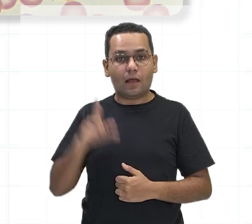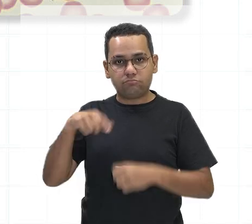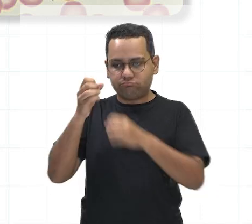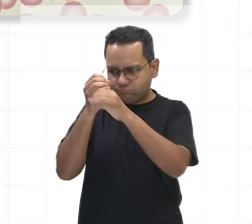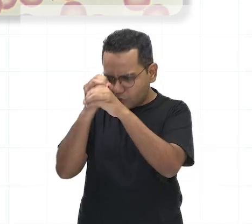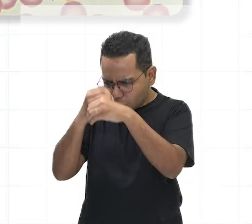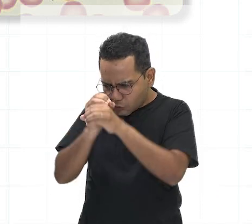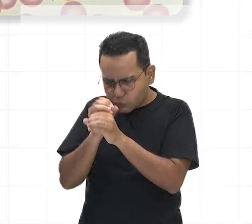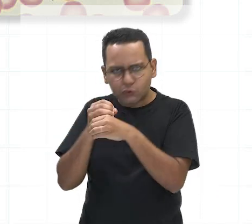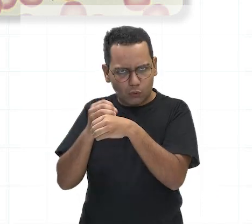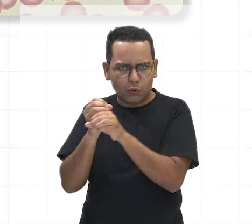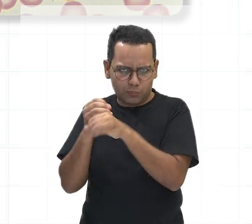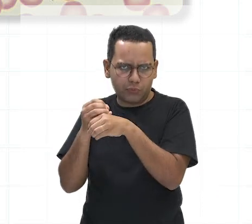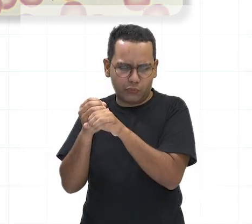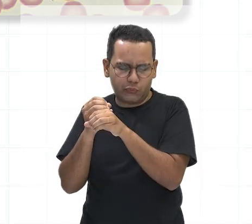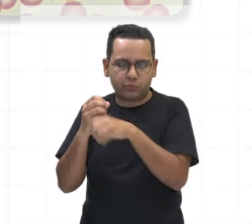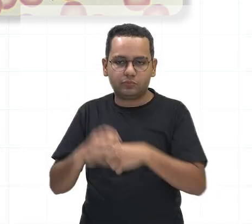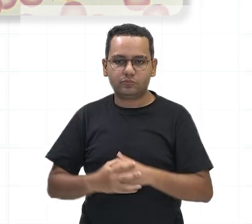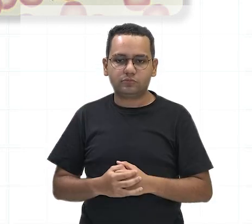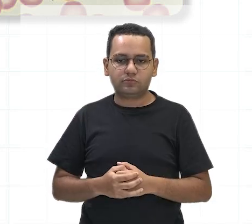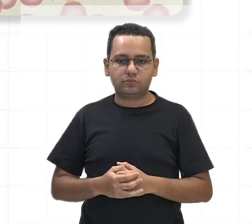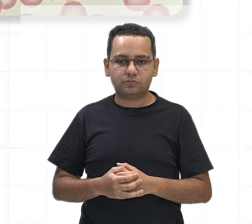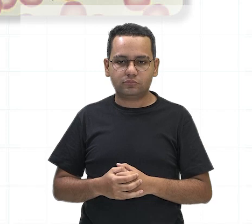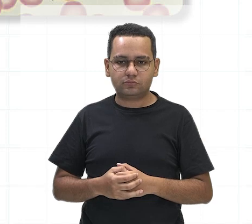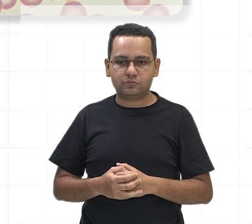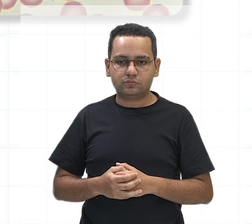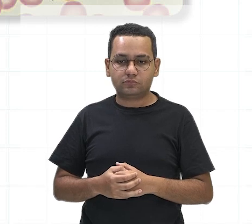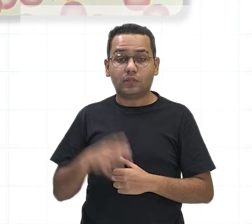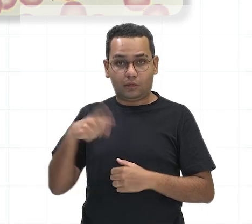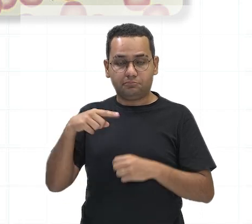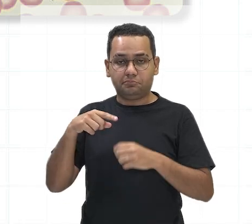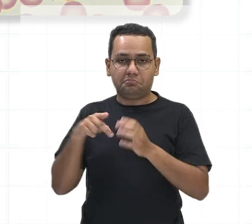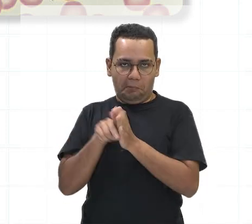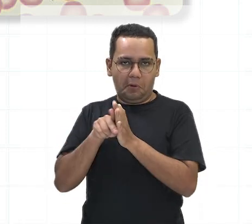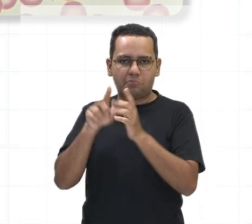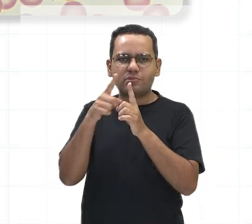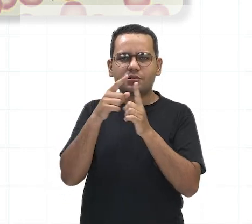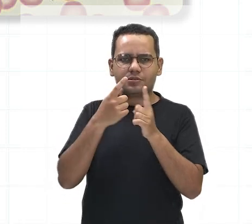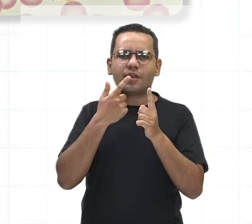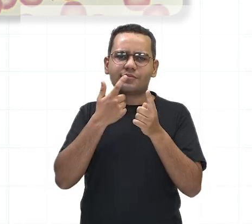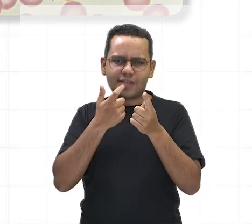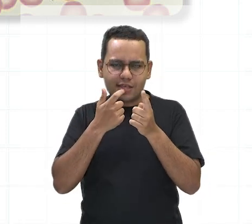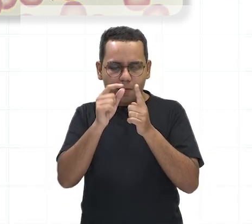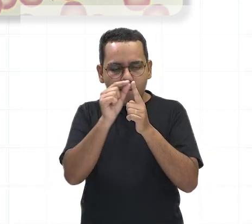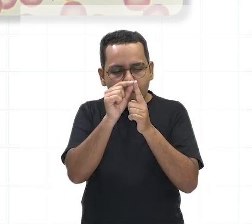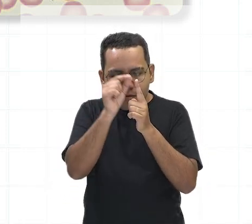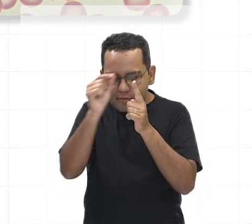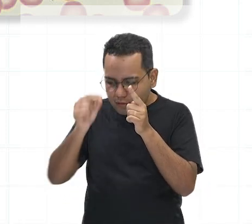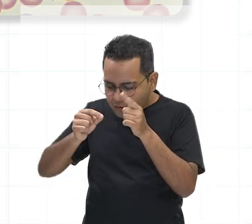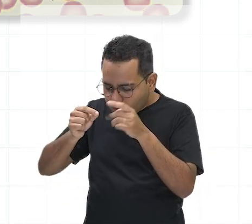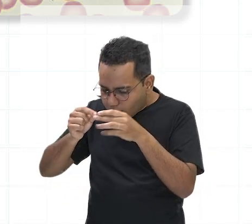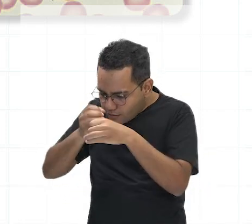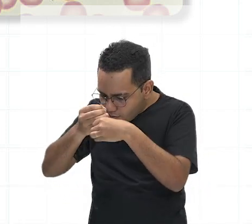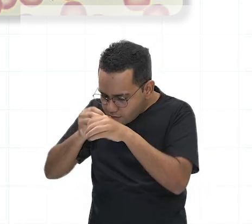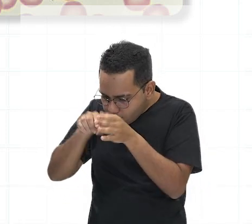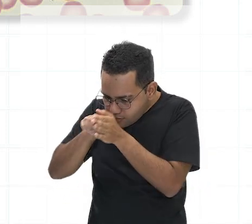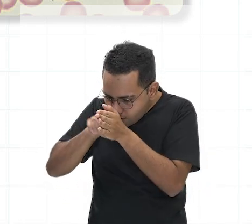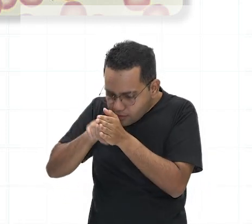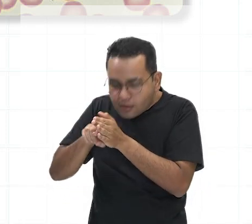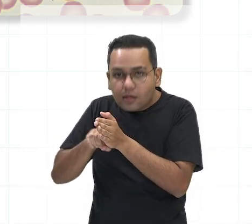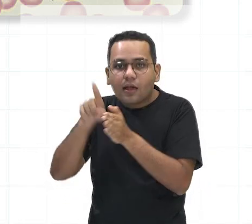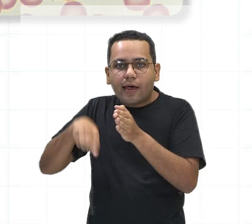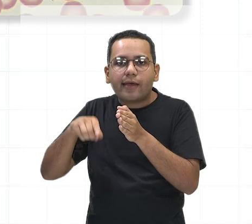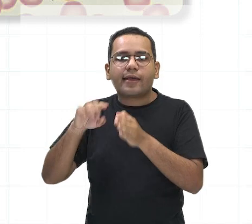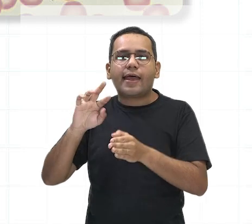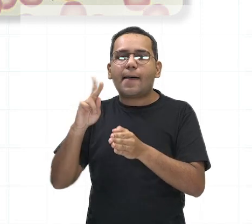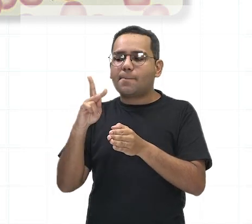de microscópio que foi tirada ali de uma amostra de sangue. E essas bolinhas em vermelho que você visualiza são as hemácias, né?